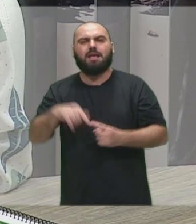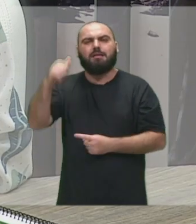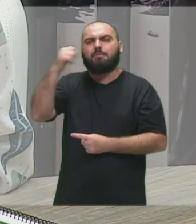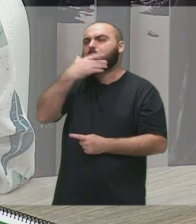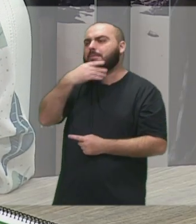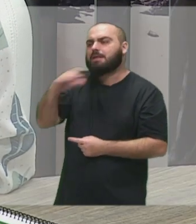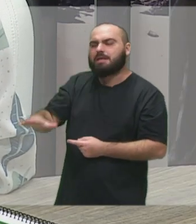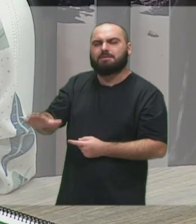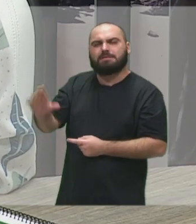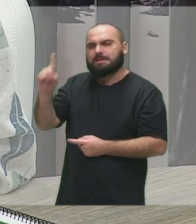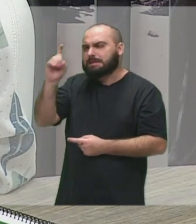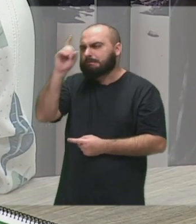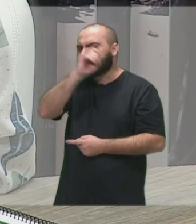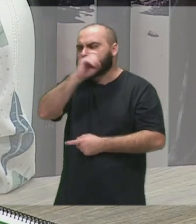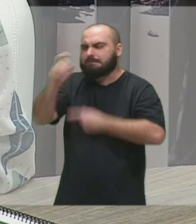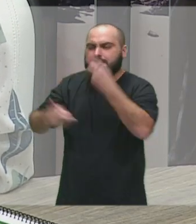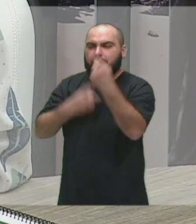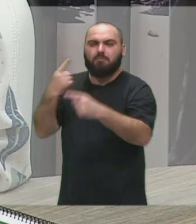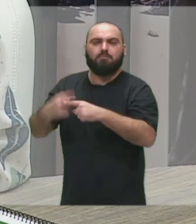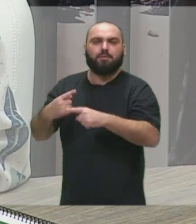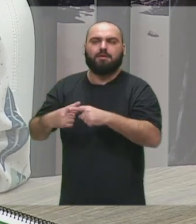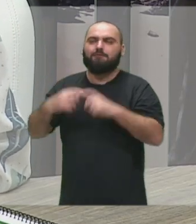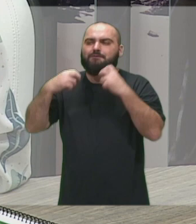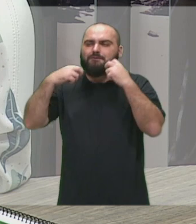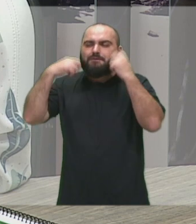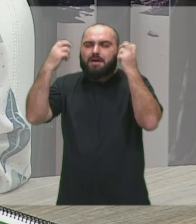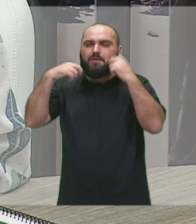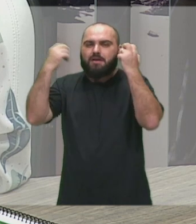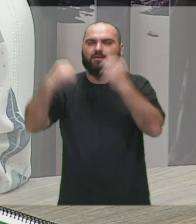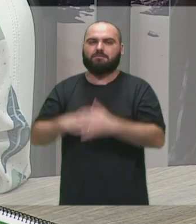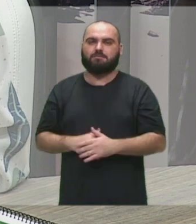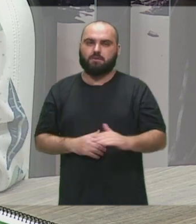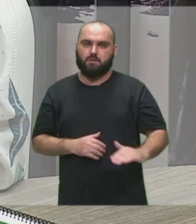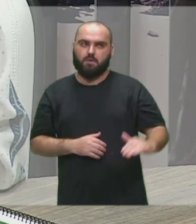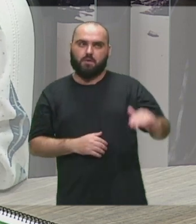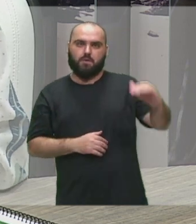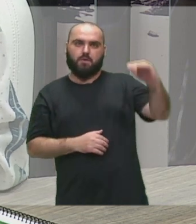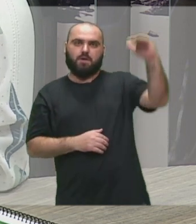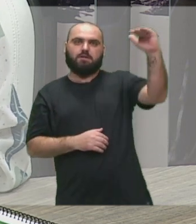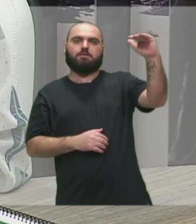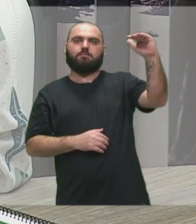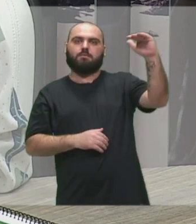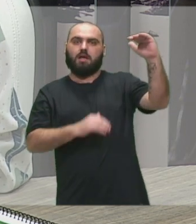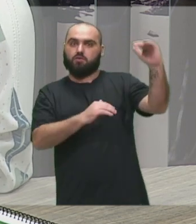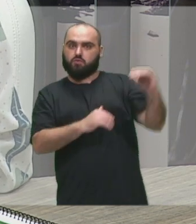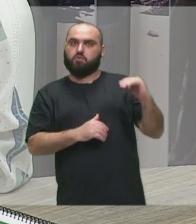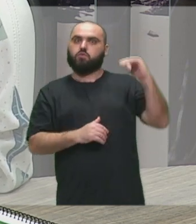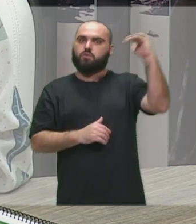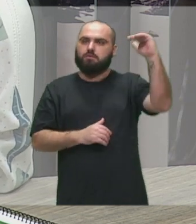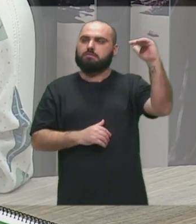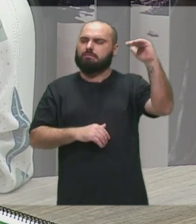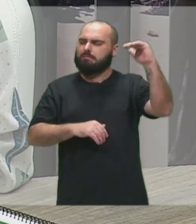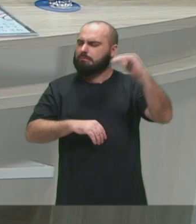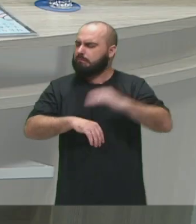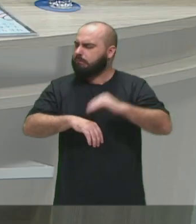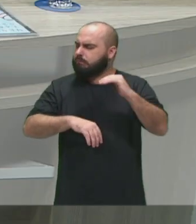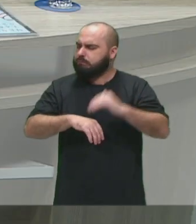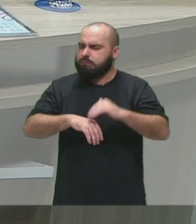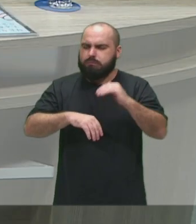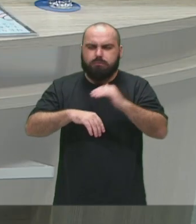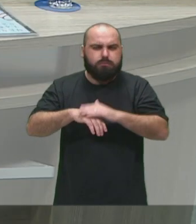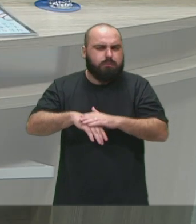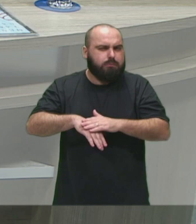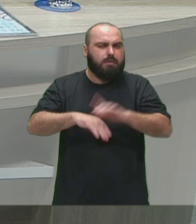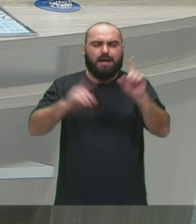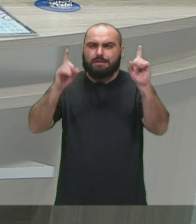Porque eles têm mais vergonha. E quando eles se tornam adultos, eles vão ter mais dificuldade ainda de falar, porque fere a